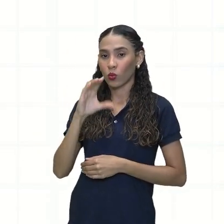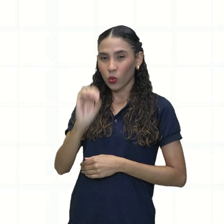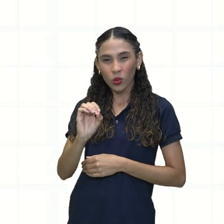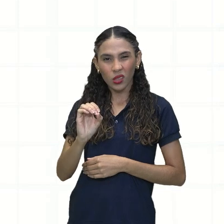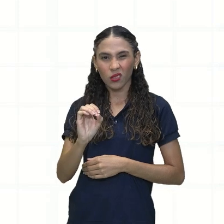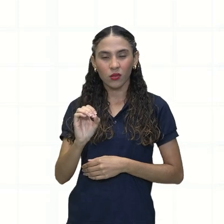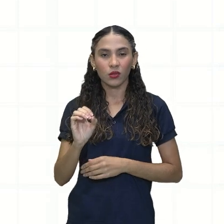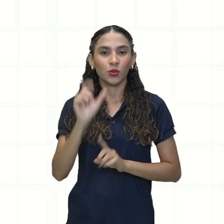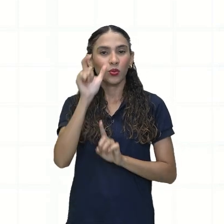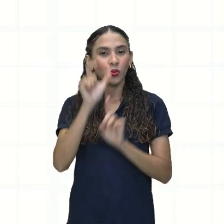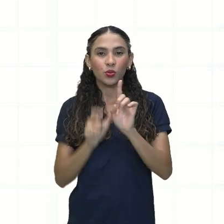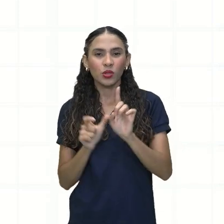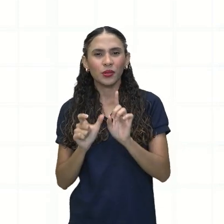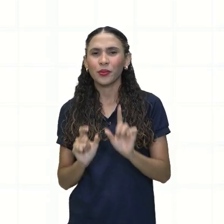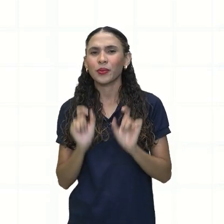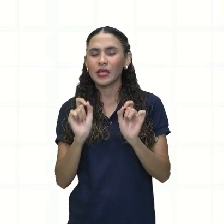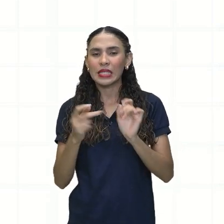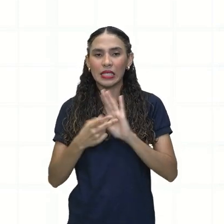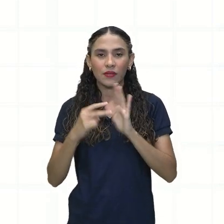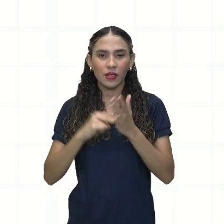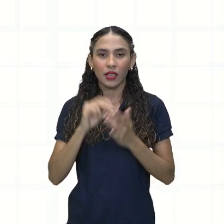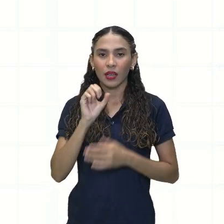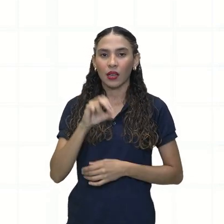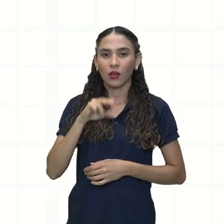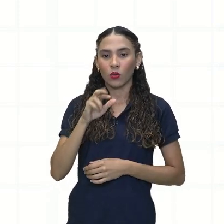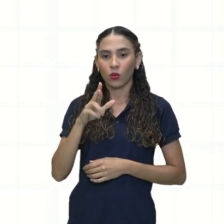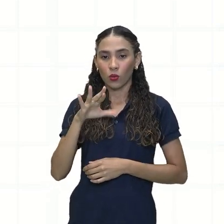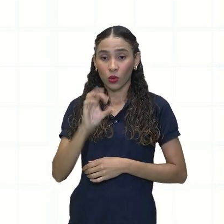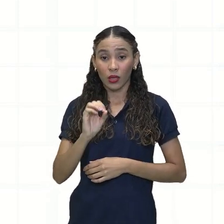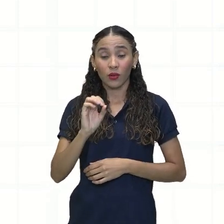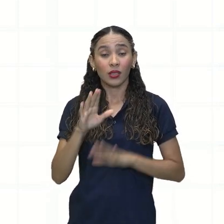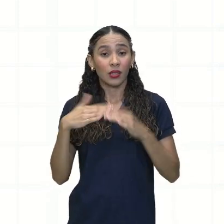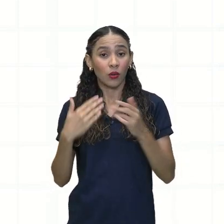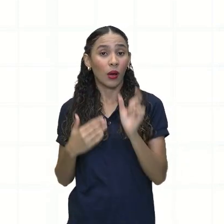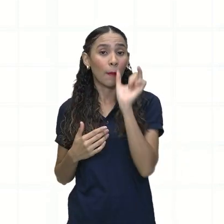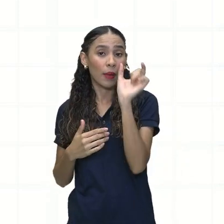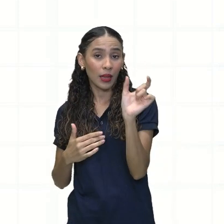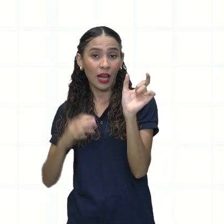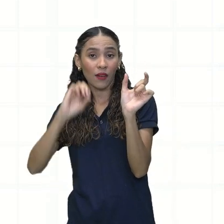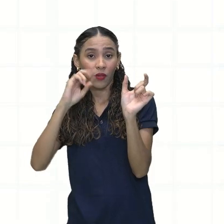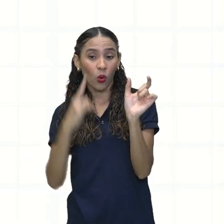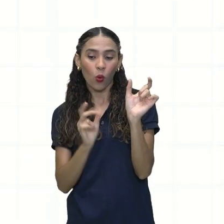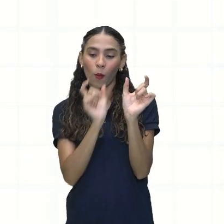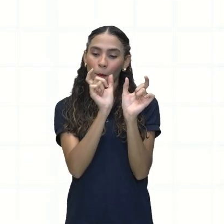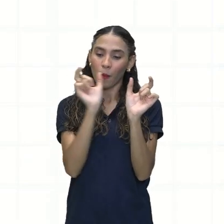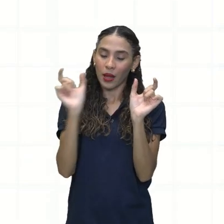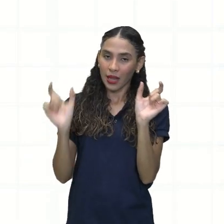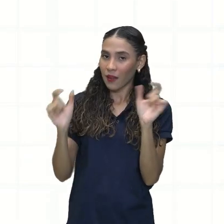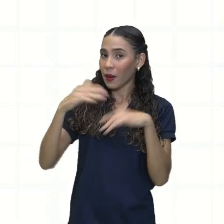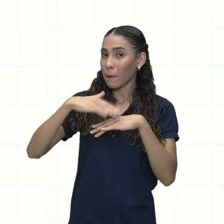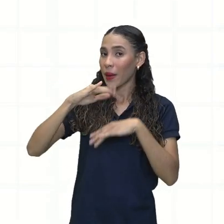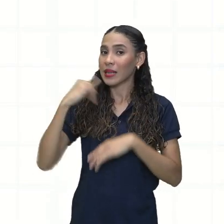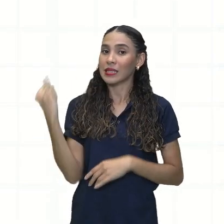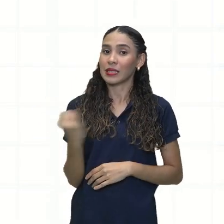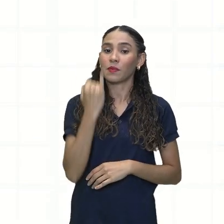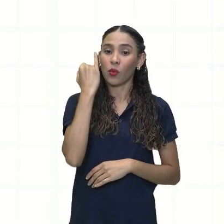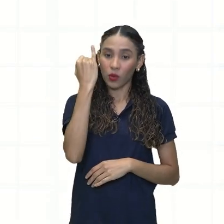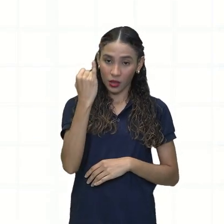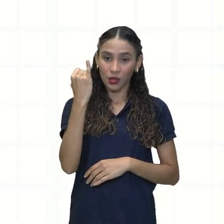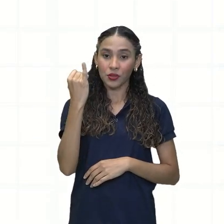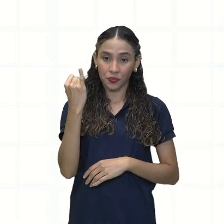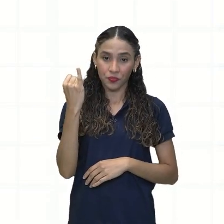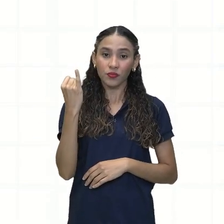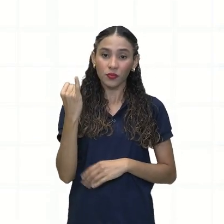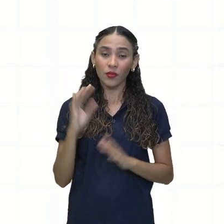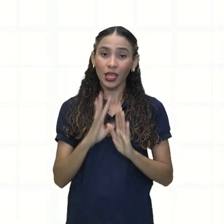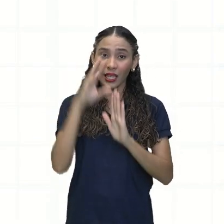é núcleo, professora? Ora, núcleo é a palavra ou as palavras mais importantes dentro